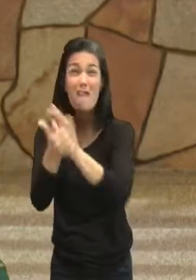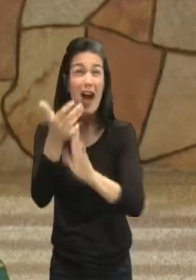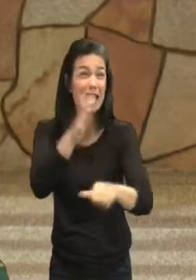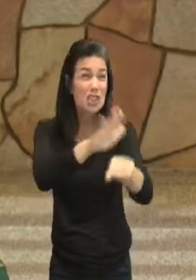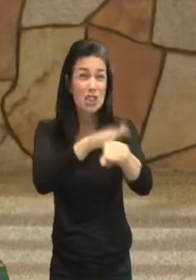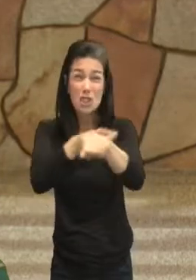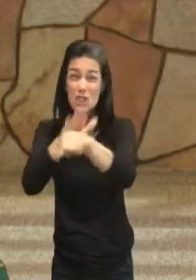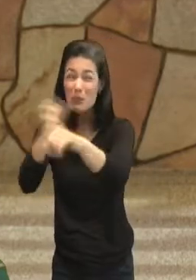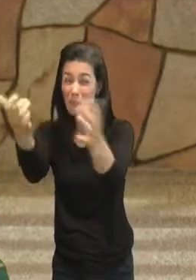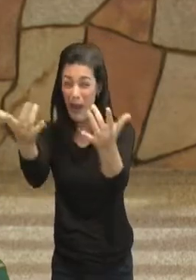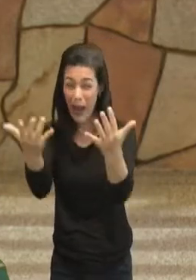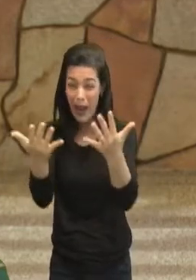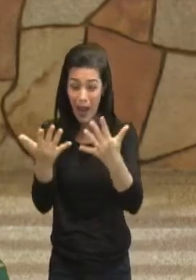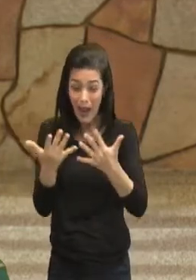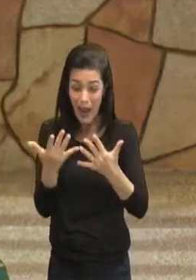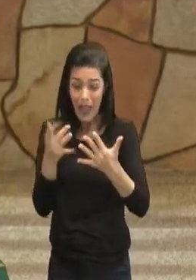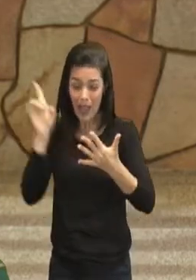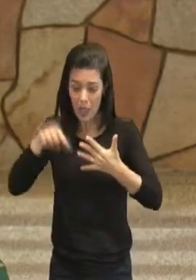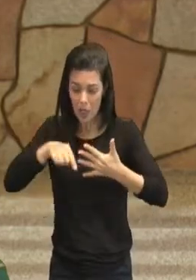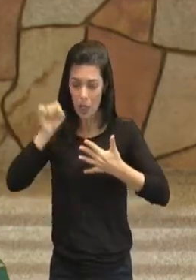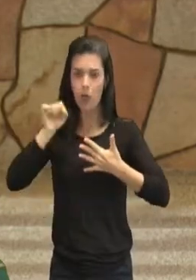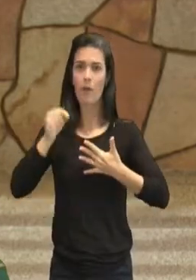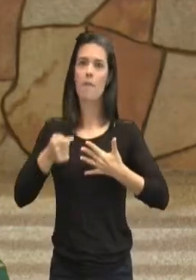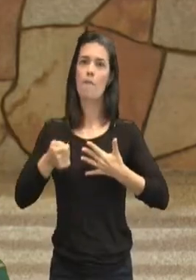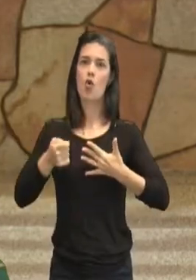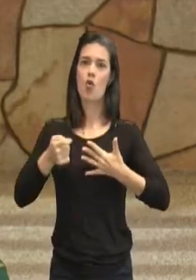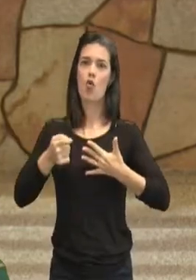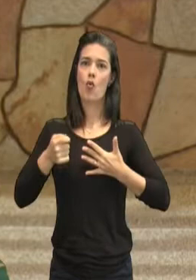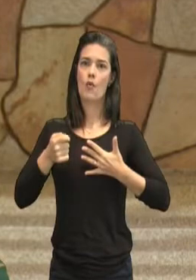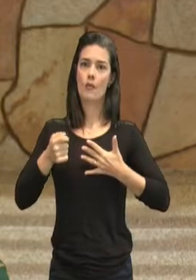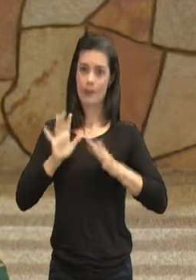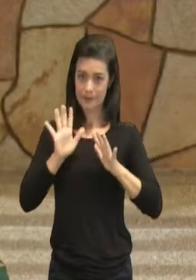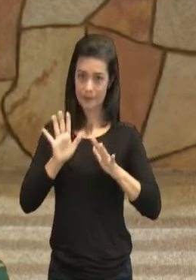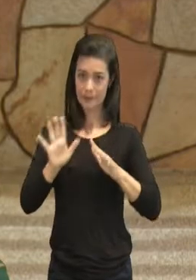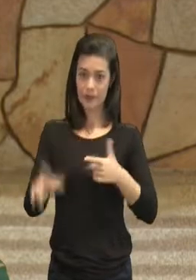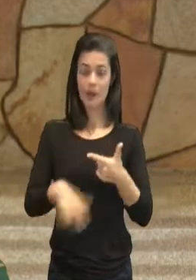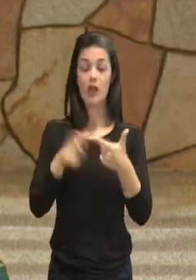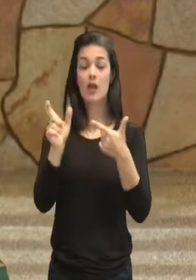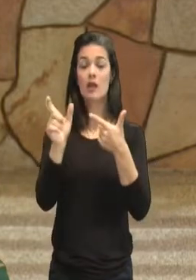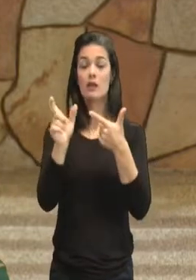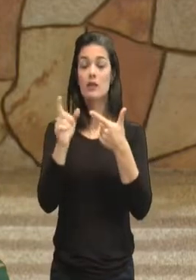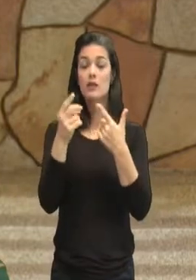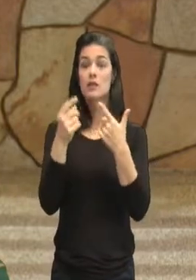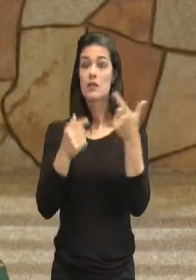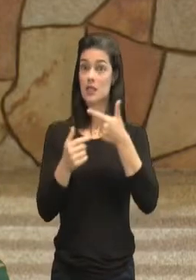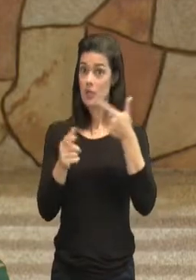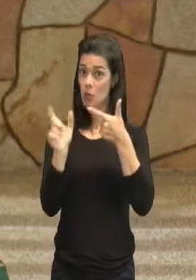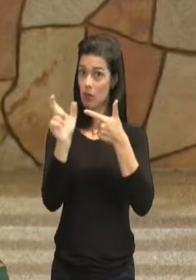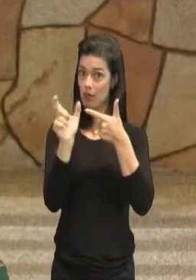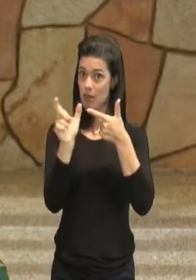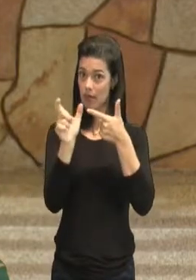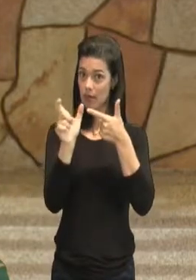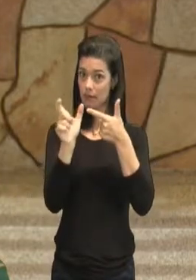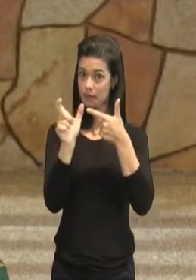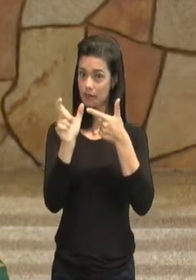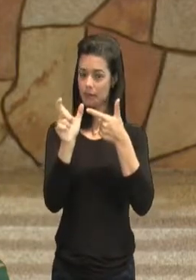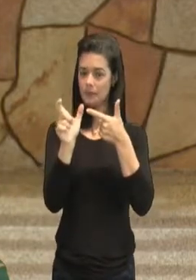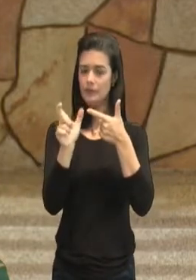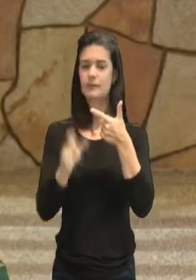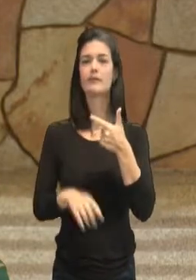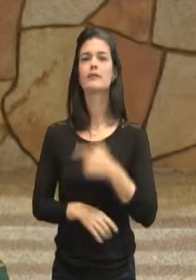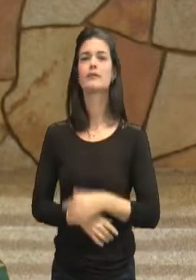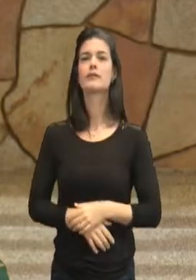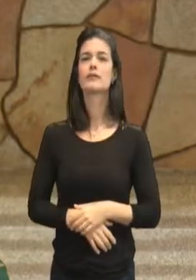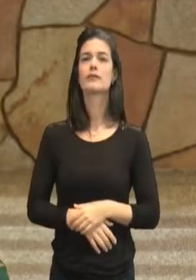os escolhidos. Temos, então, a segunda palavra para meditarmos e refletirmos aqui. Nosso segundo passo